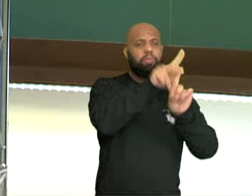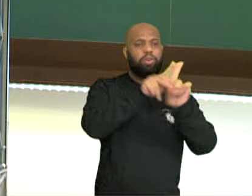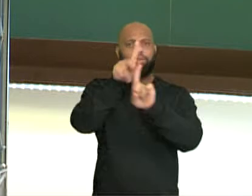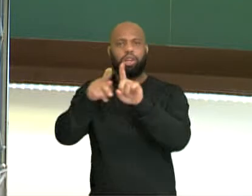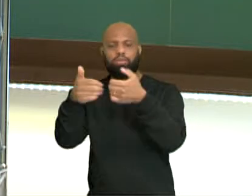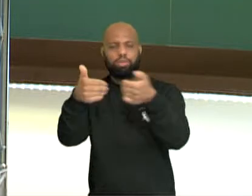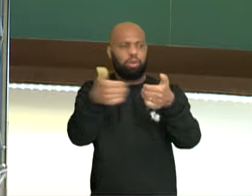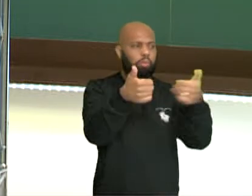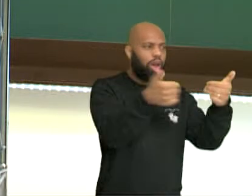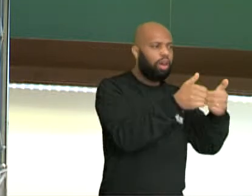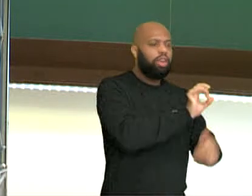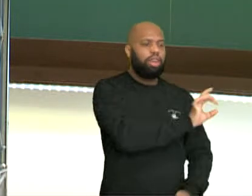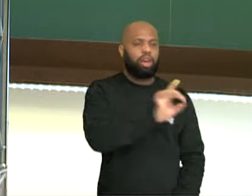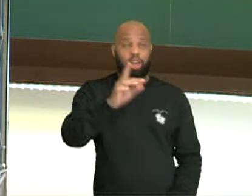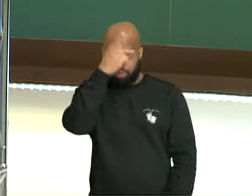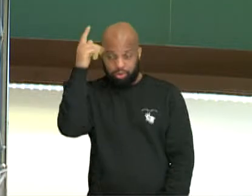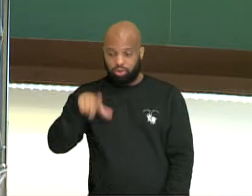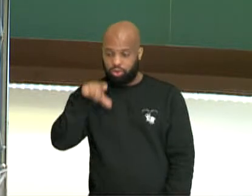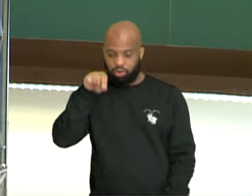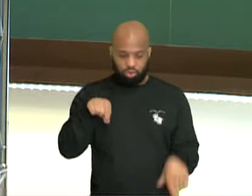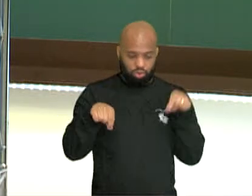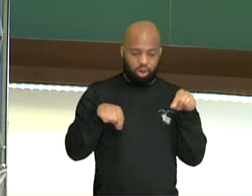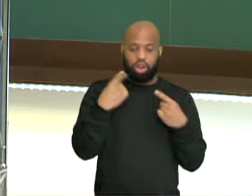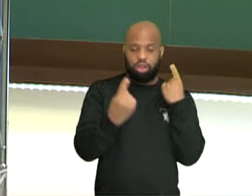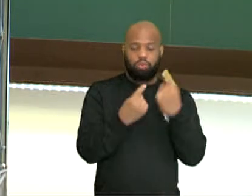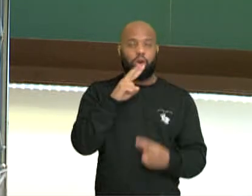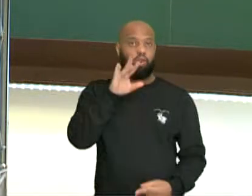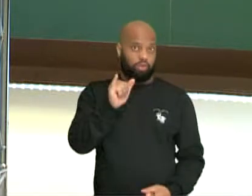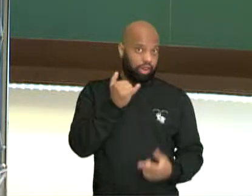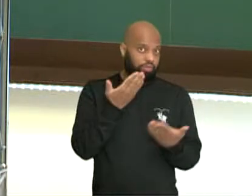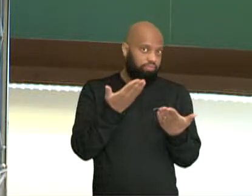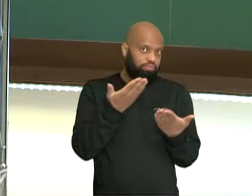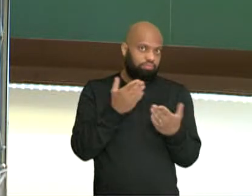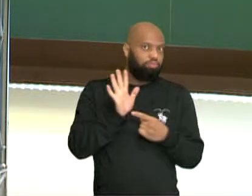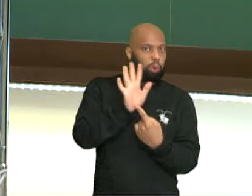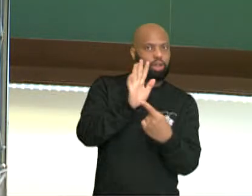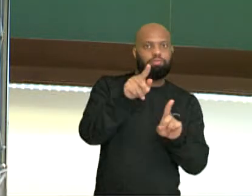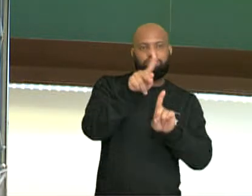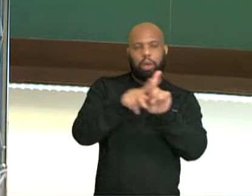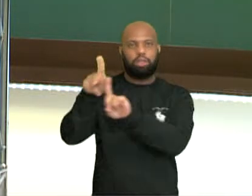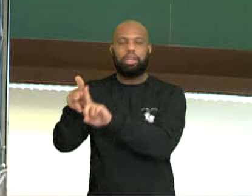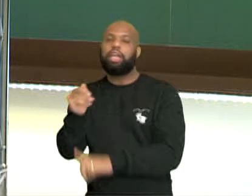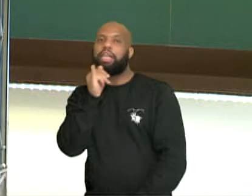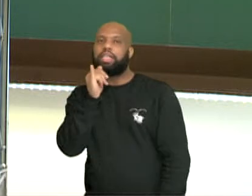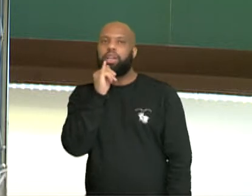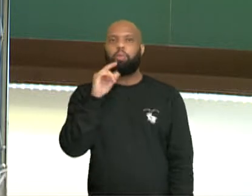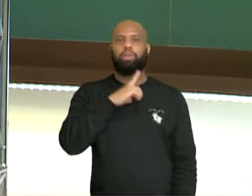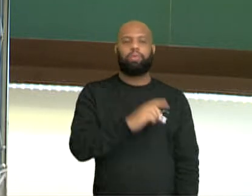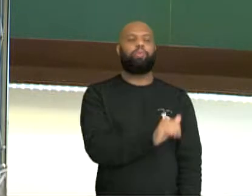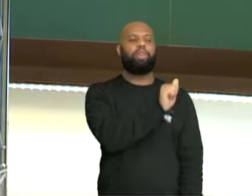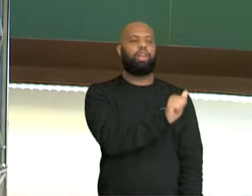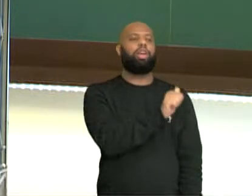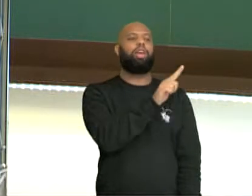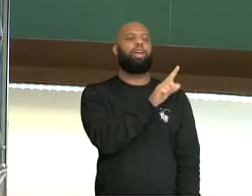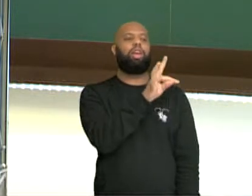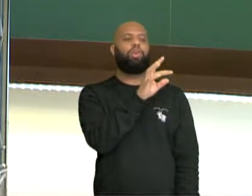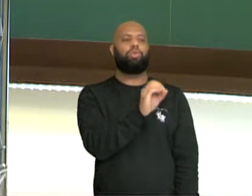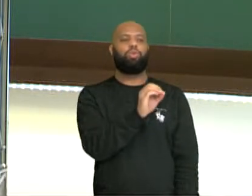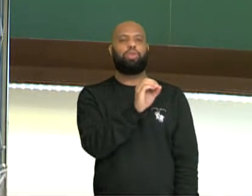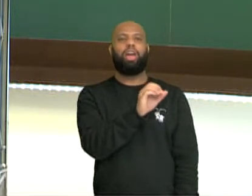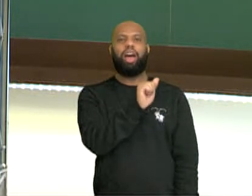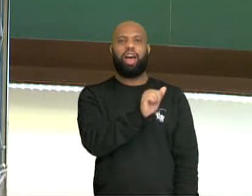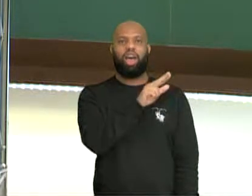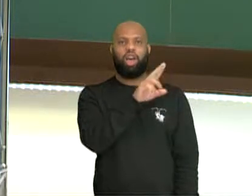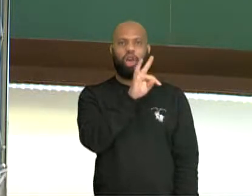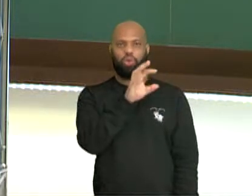né? Cada um escolhe que parte vai fazer. Por exemplo, lá, o Alto da Compadecida. Quem vai ser o Chicó,